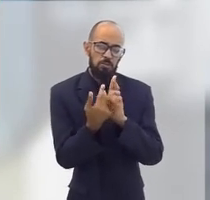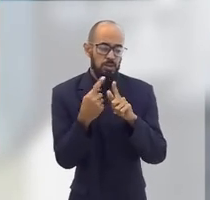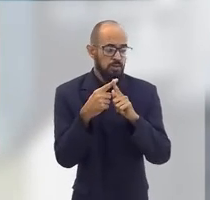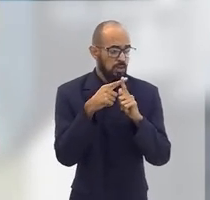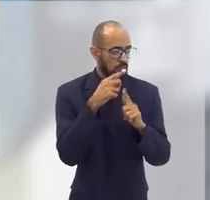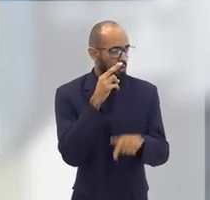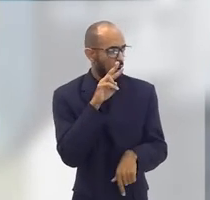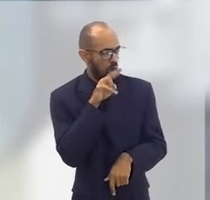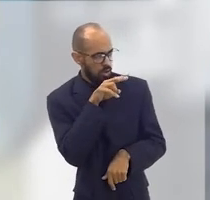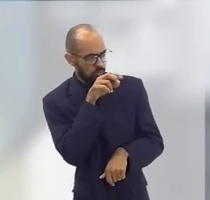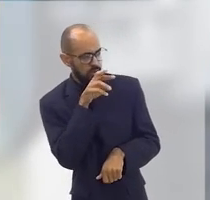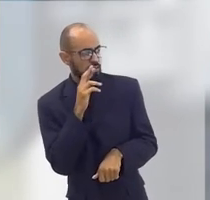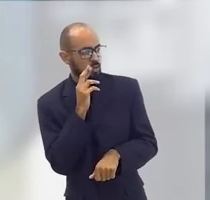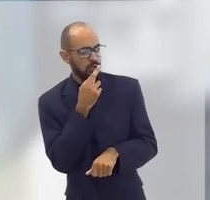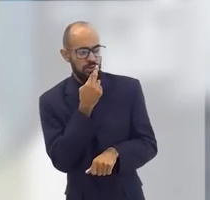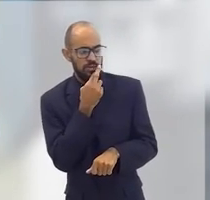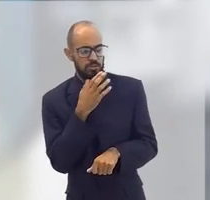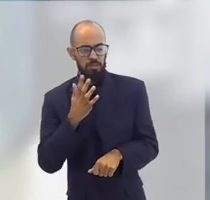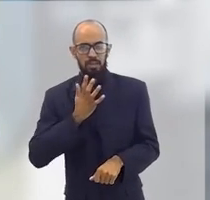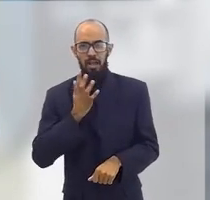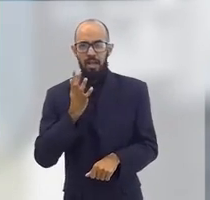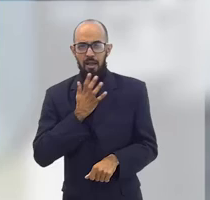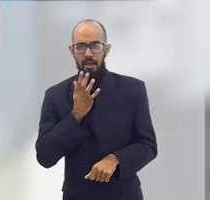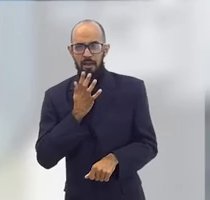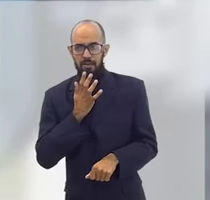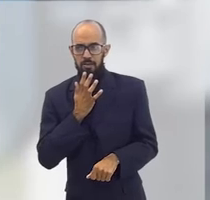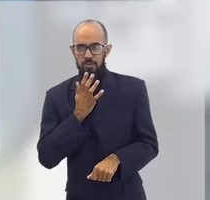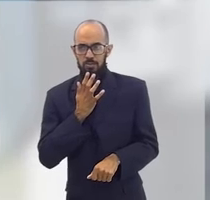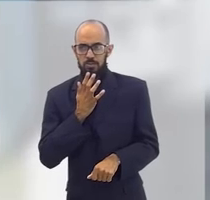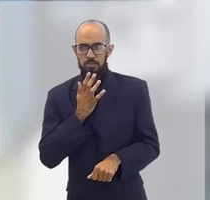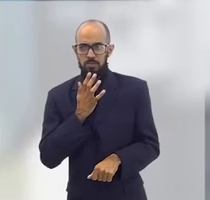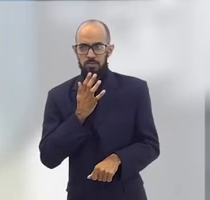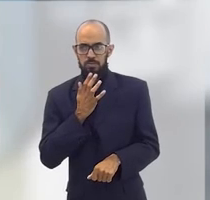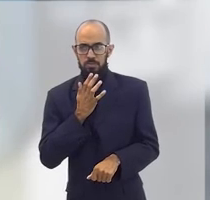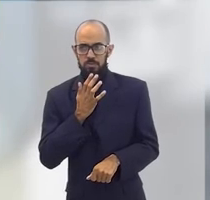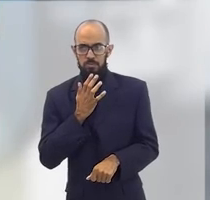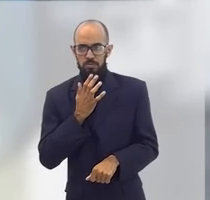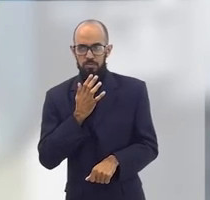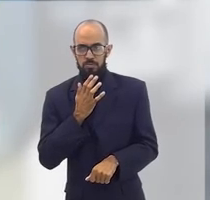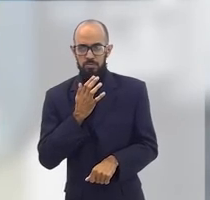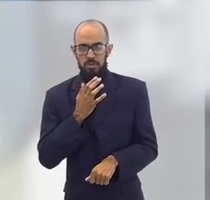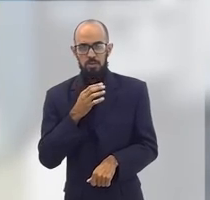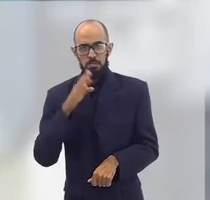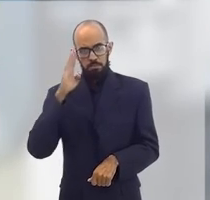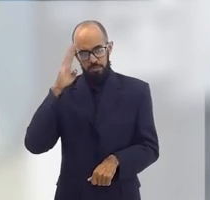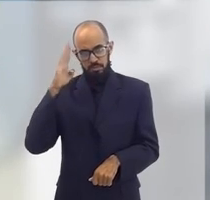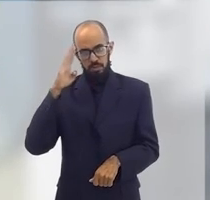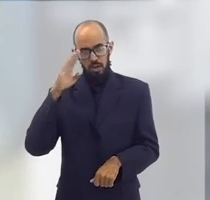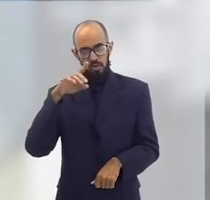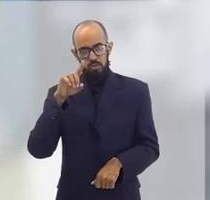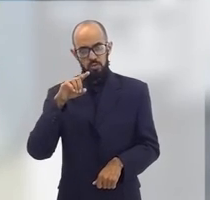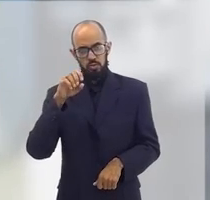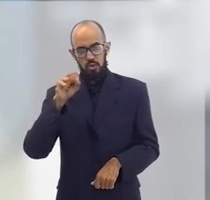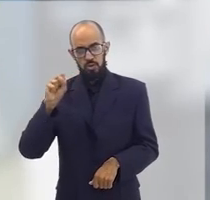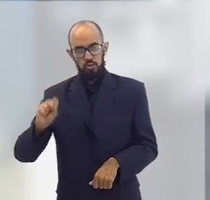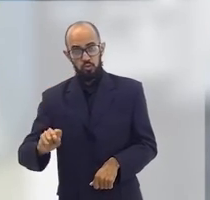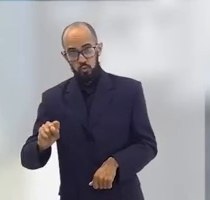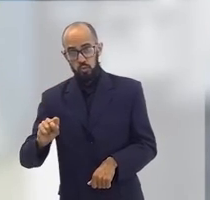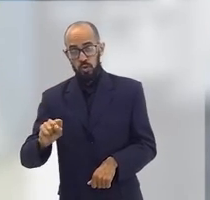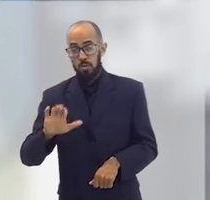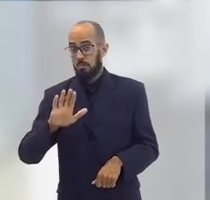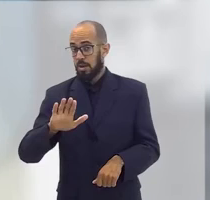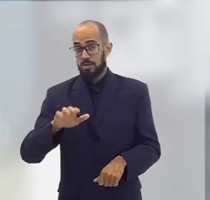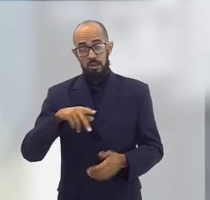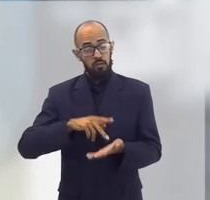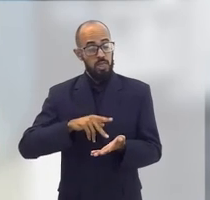porque a gente vê restaurante e acha que todo mundo rico, milionário, porque tem os estabelecimentos ali na zona sul da cidade, aqui e tal. E,